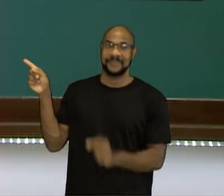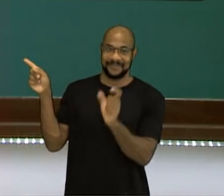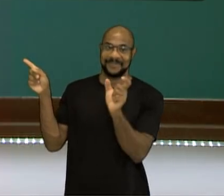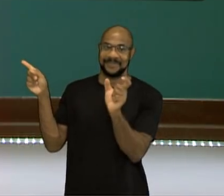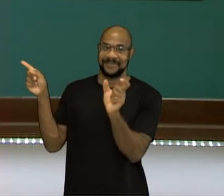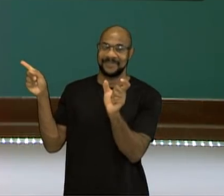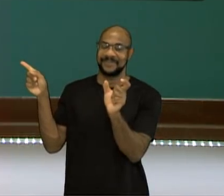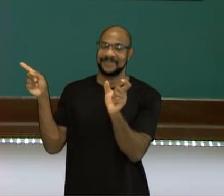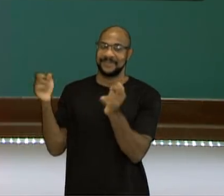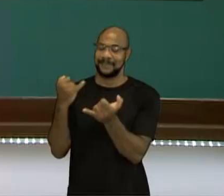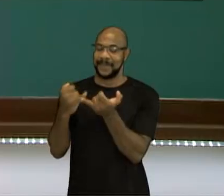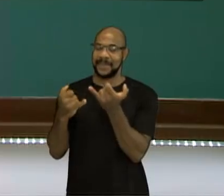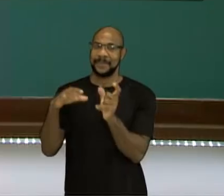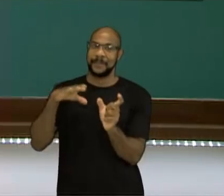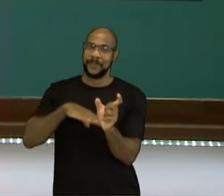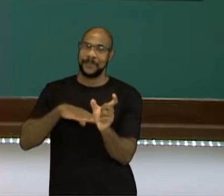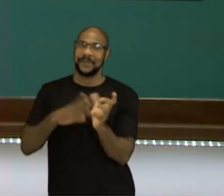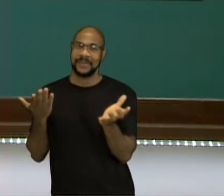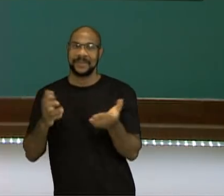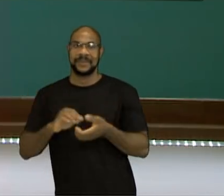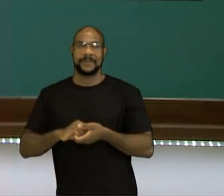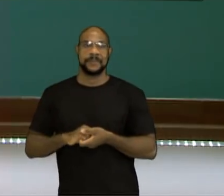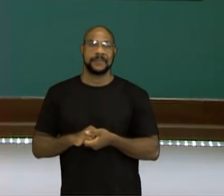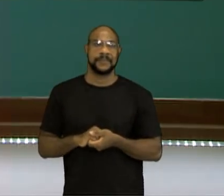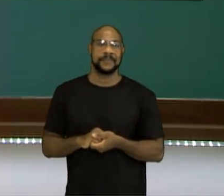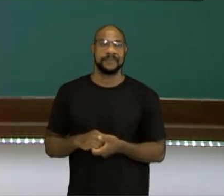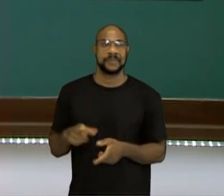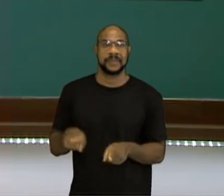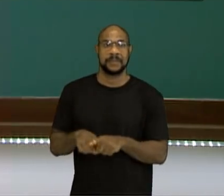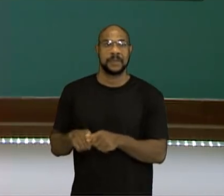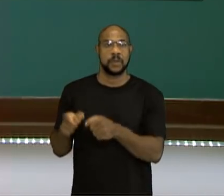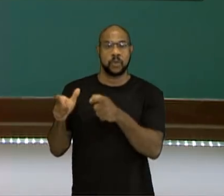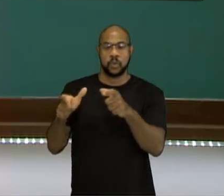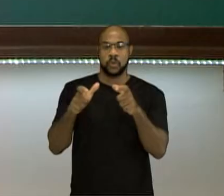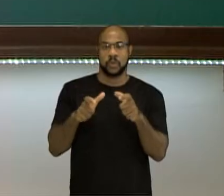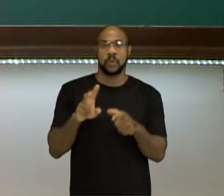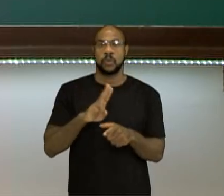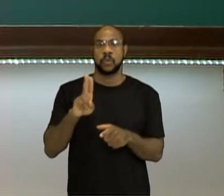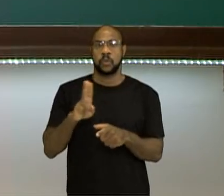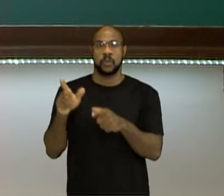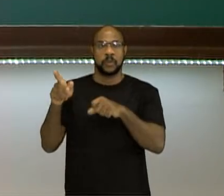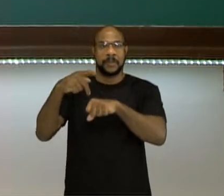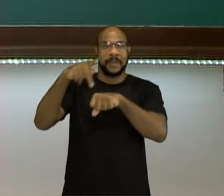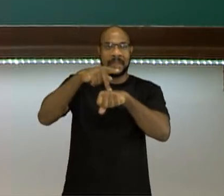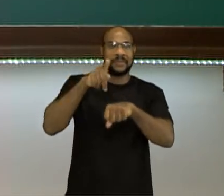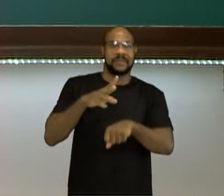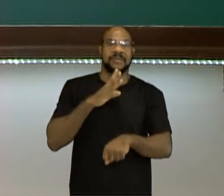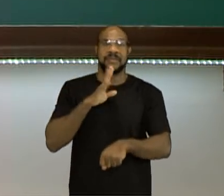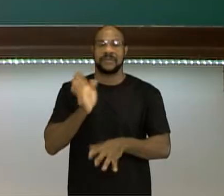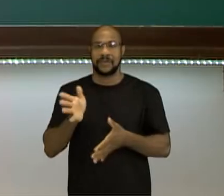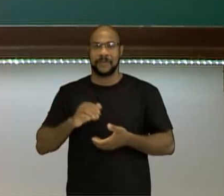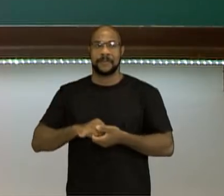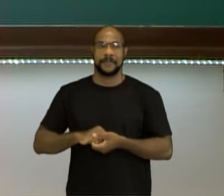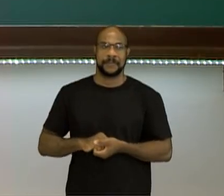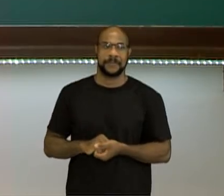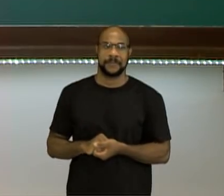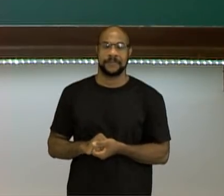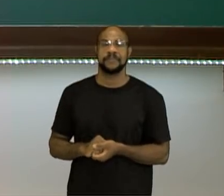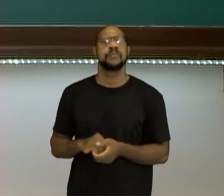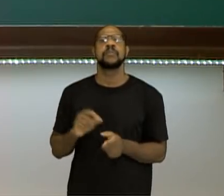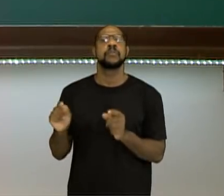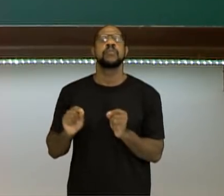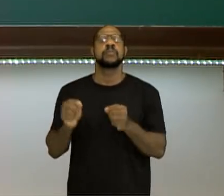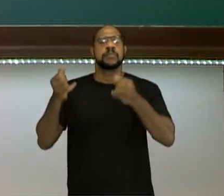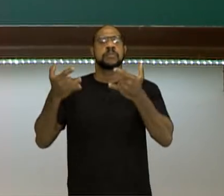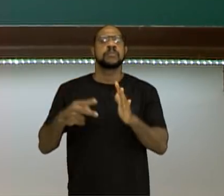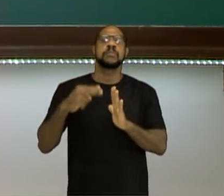com time? Será que é isso? E os nomes dos lugares que a gente também conhece. Então, vai ficando simples. Sobre o que está falando